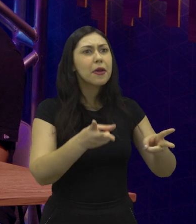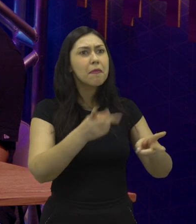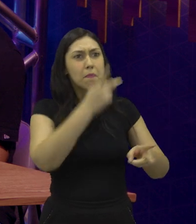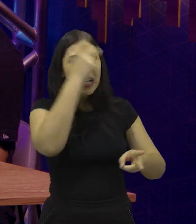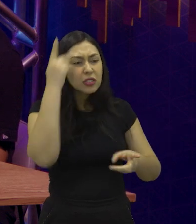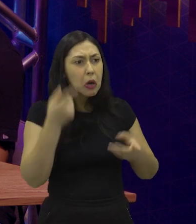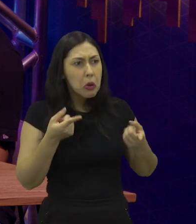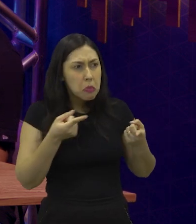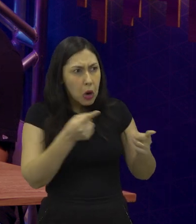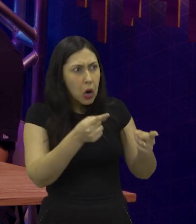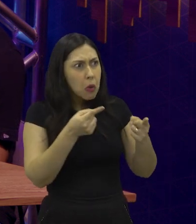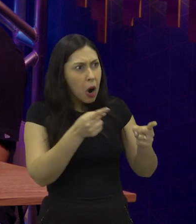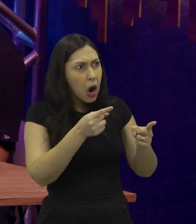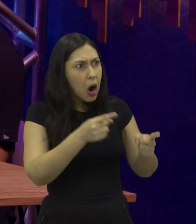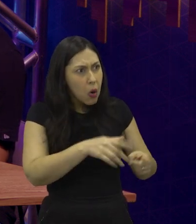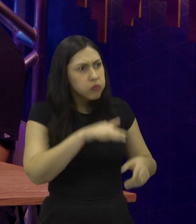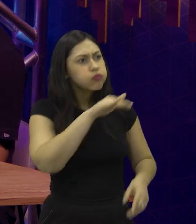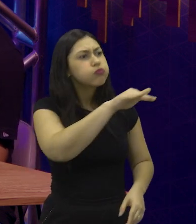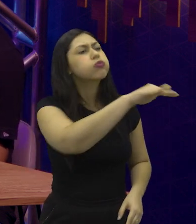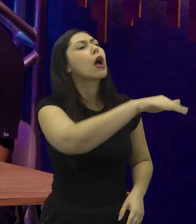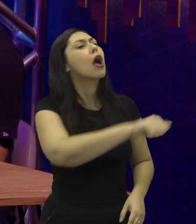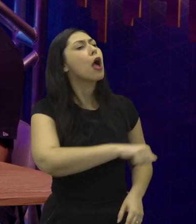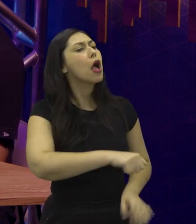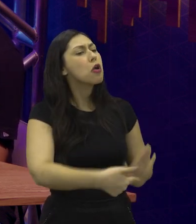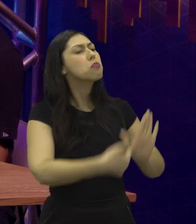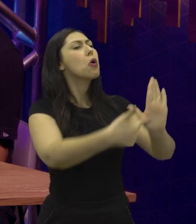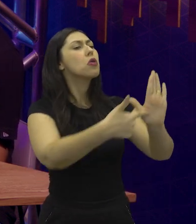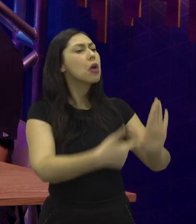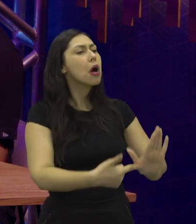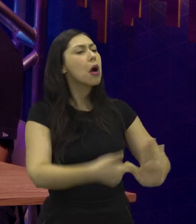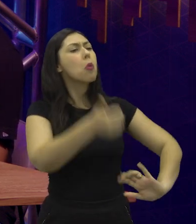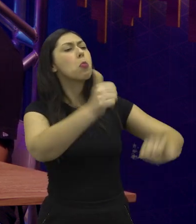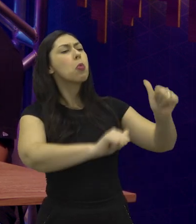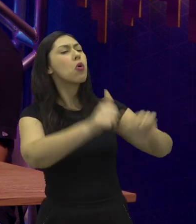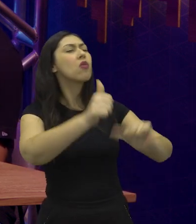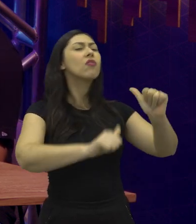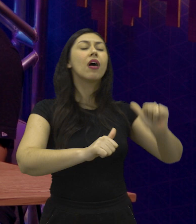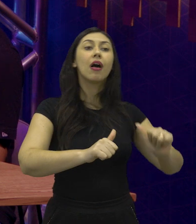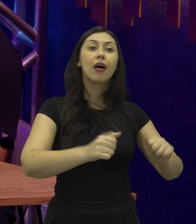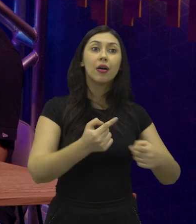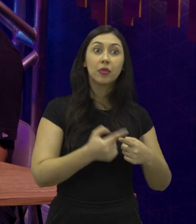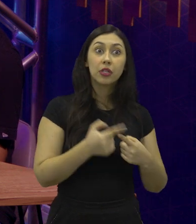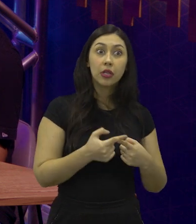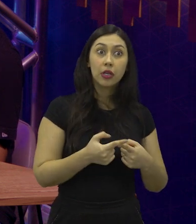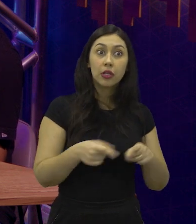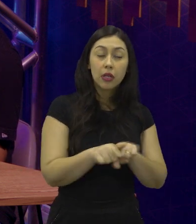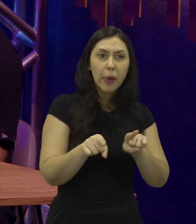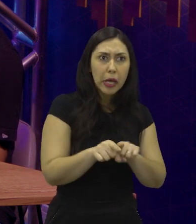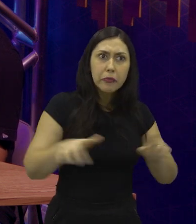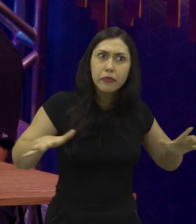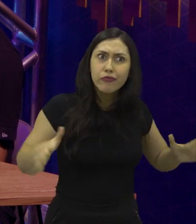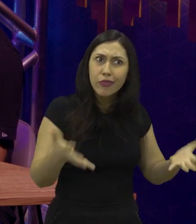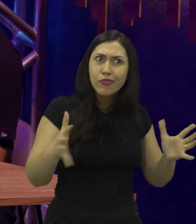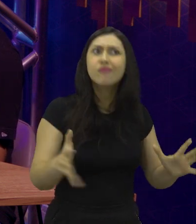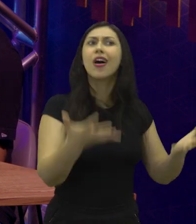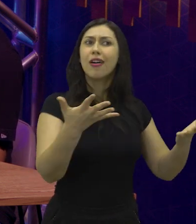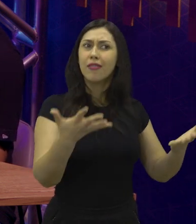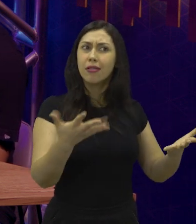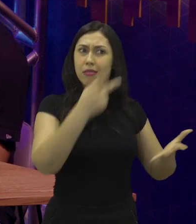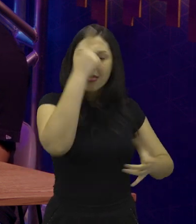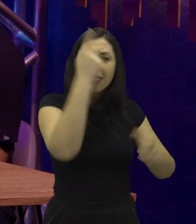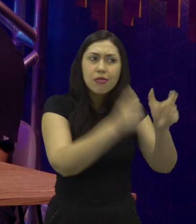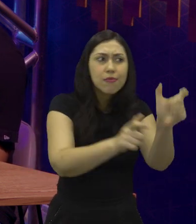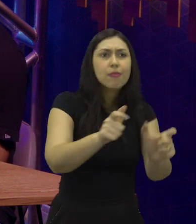provocação que era a existência de Sócrates na realidade dele, né, de ser essa pessoa, então, que provocava os